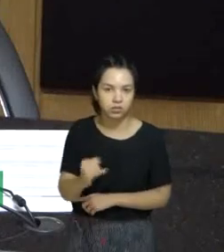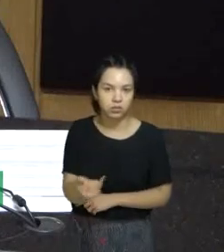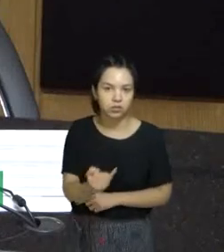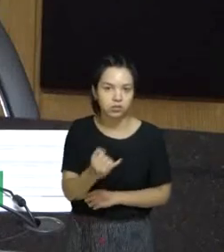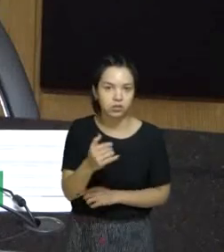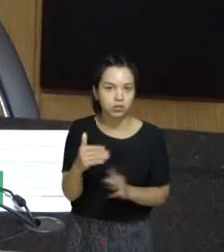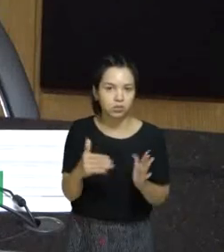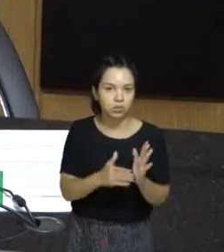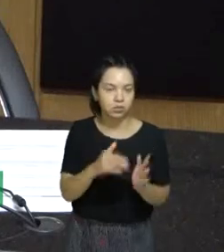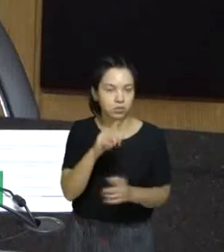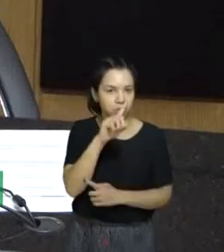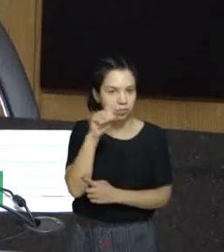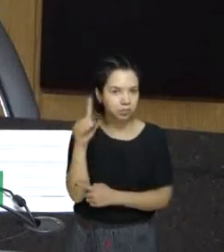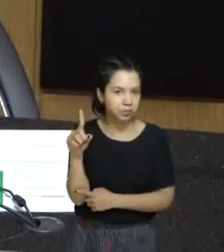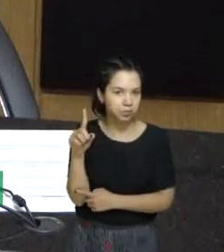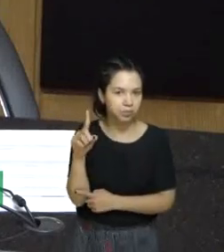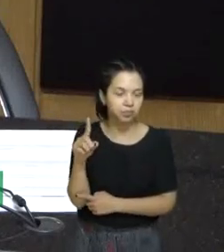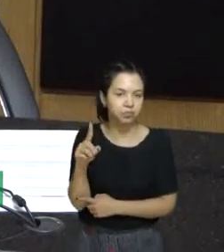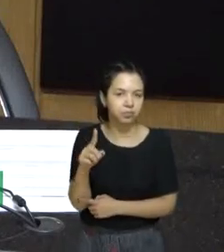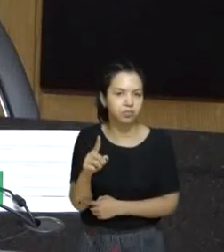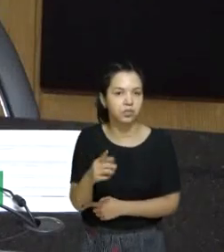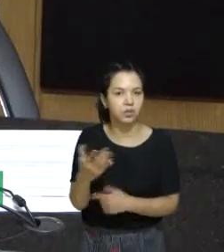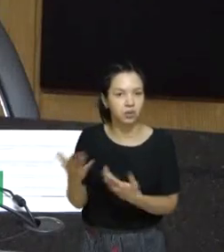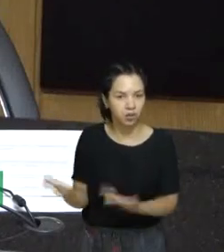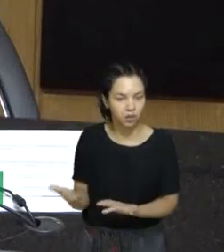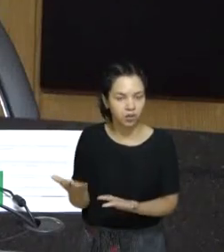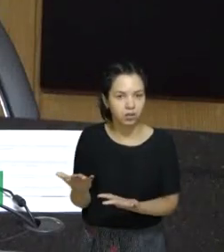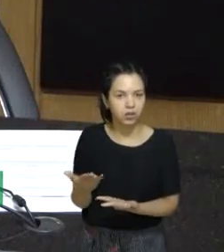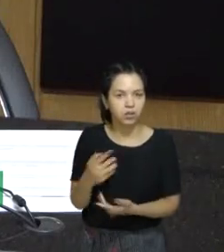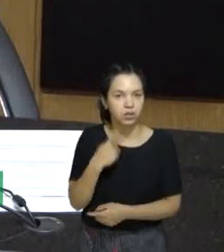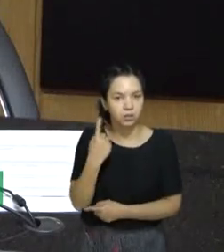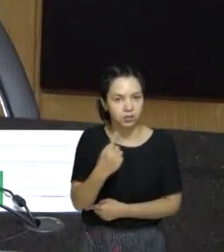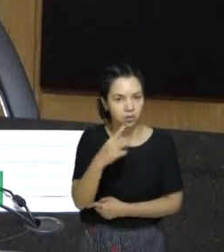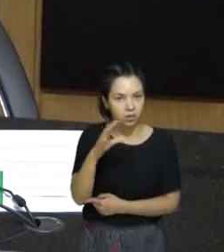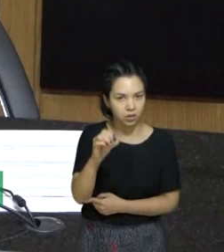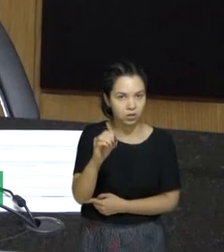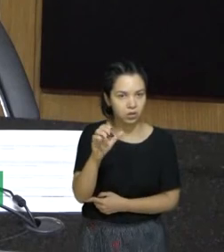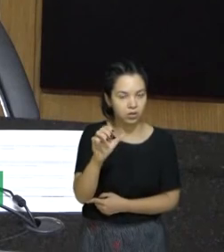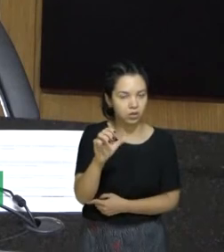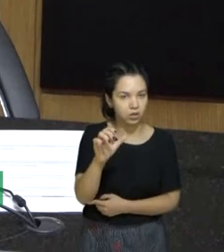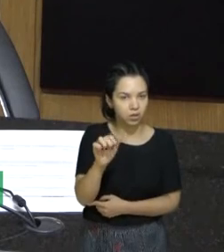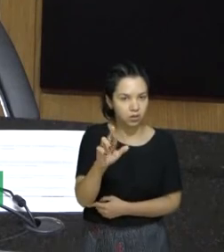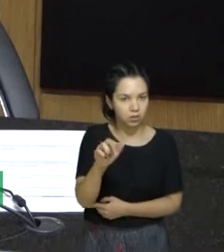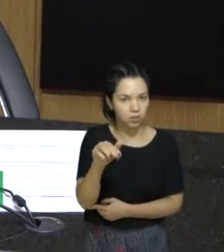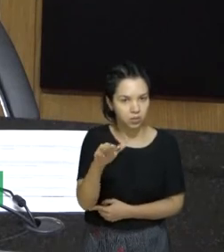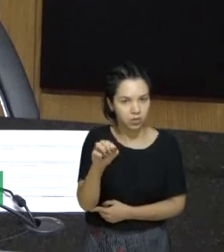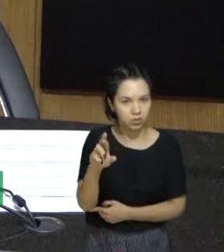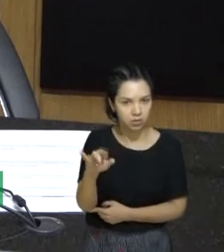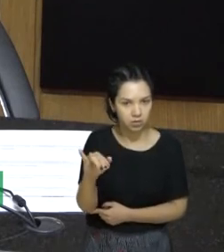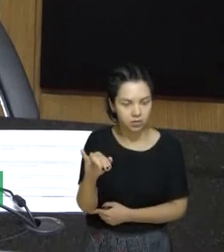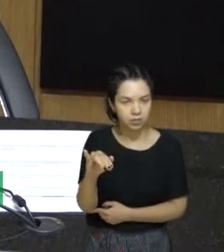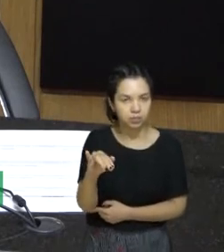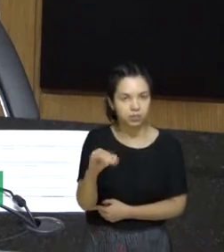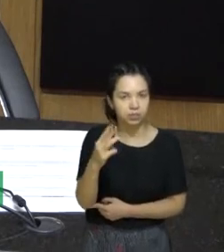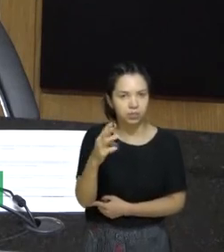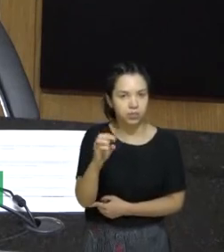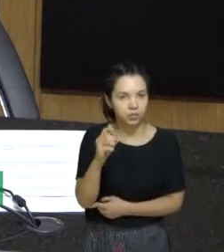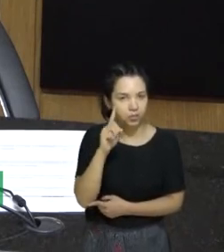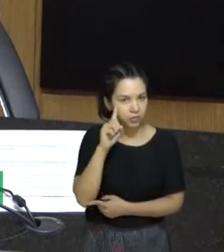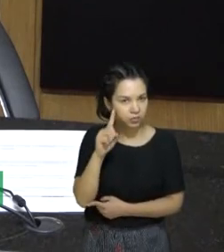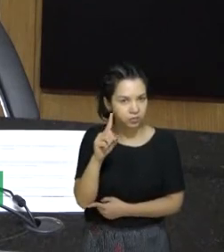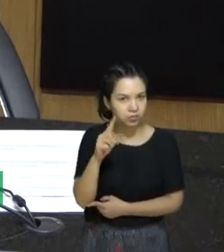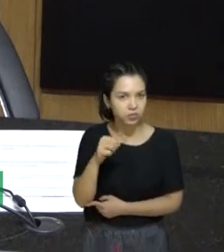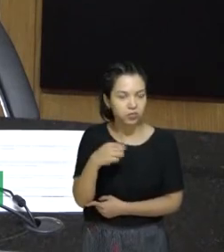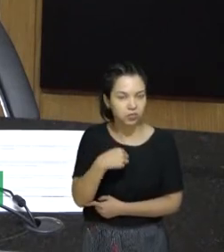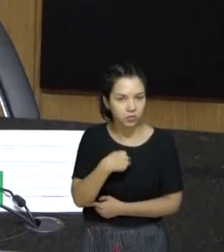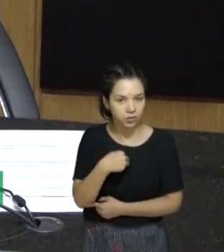do nosso colega Caramori, presente aqui conosco depois de 30 dias. E como eu fiz questão